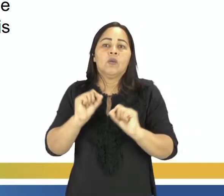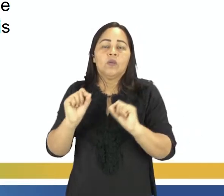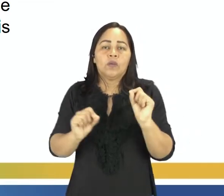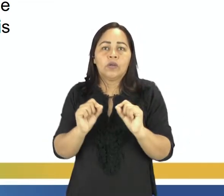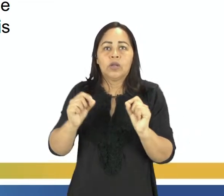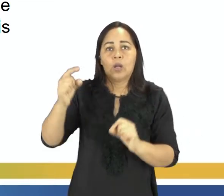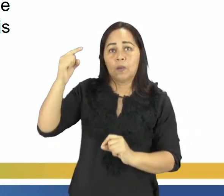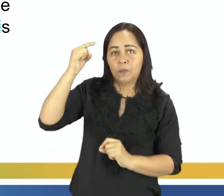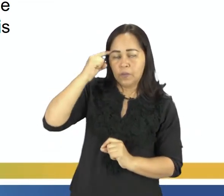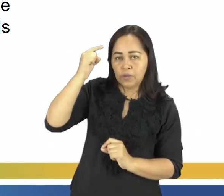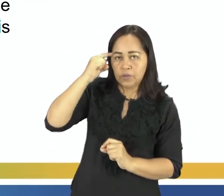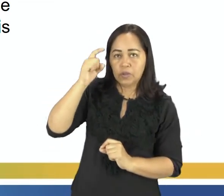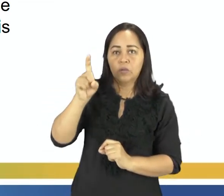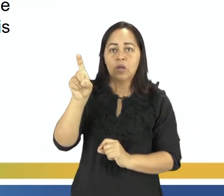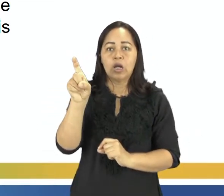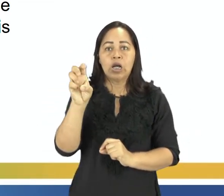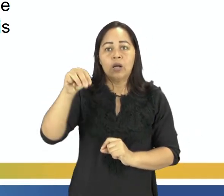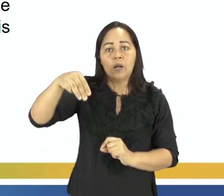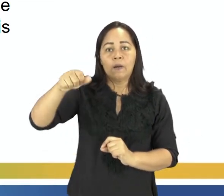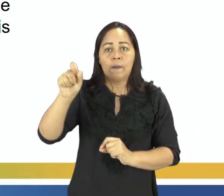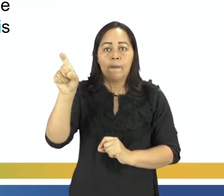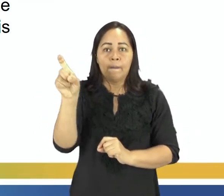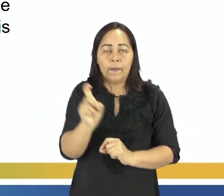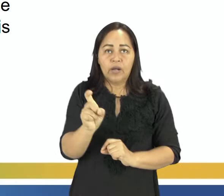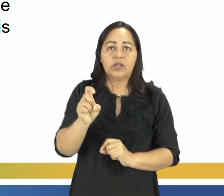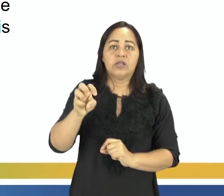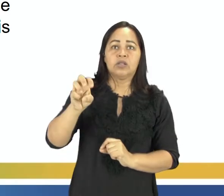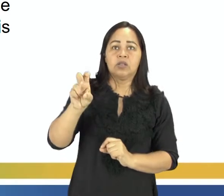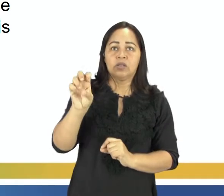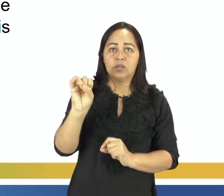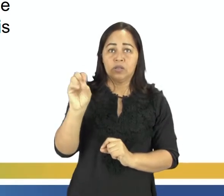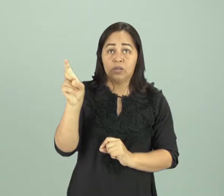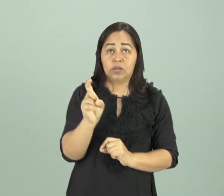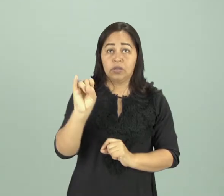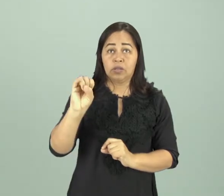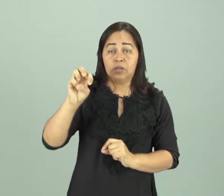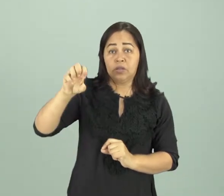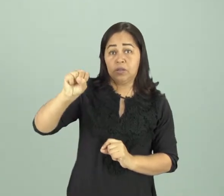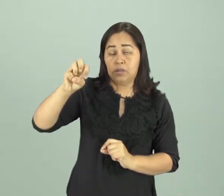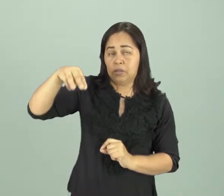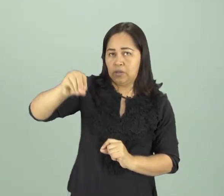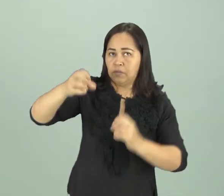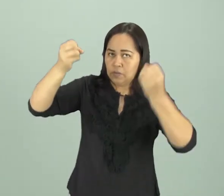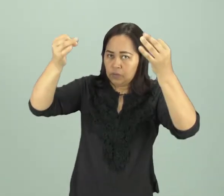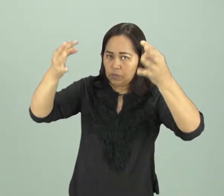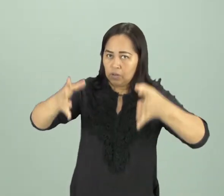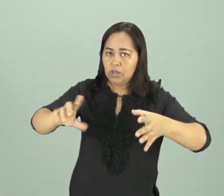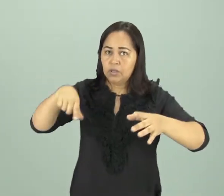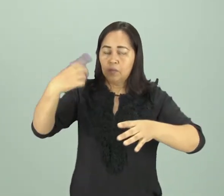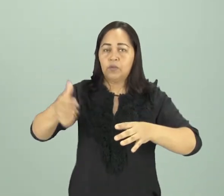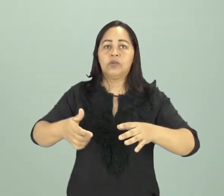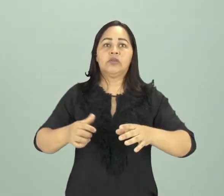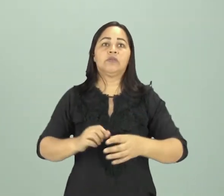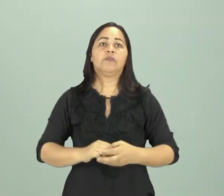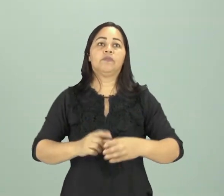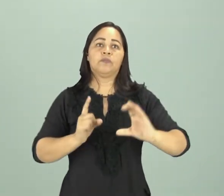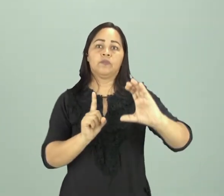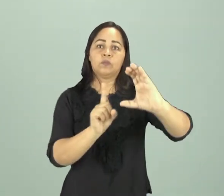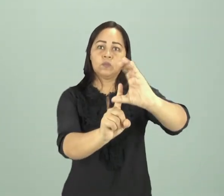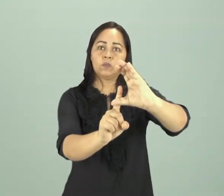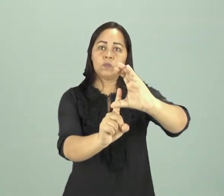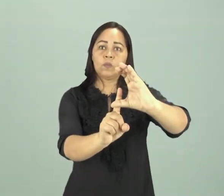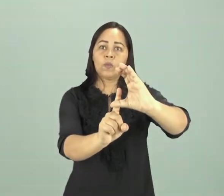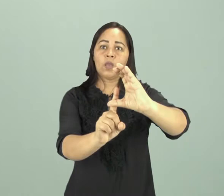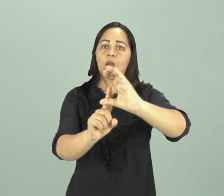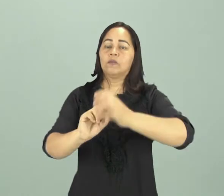ideais políticos e sociais inspirados no comunismo. Nós vamos falar um pouco mais sobre essa história na aula seguinte também. Bom,